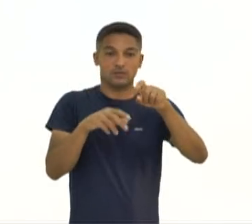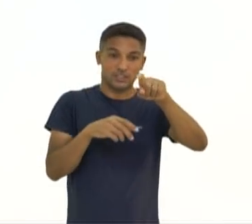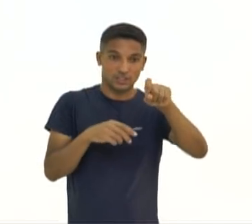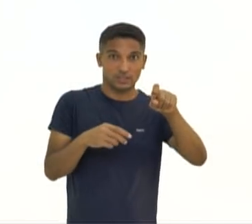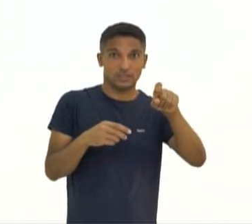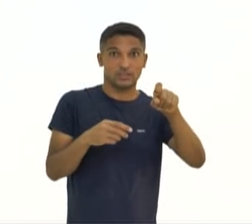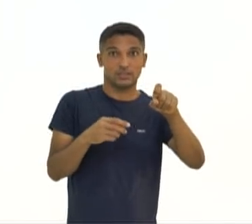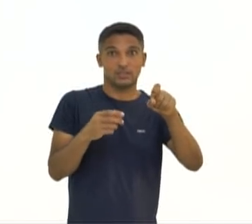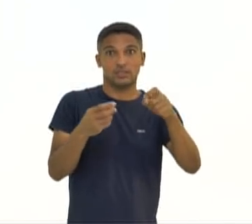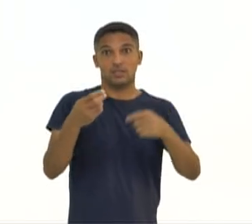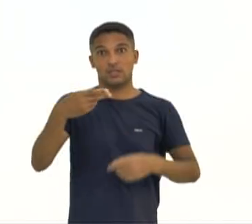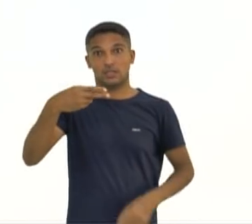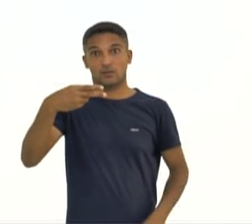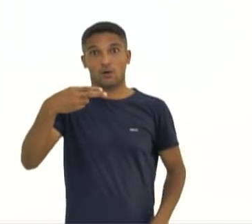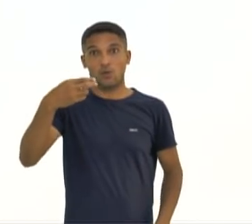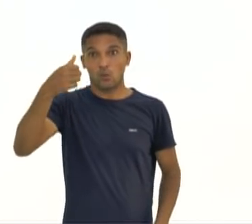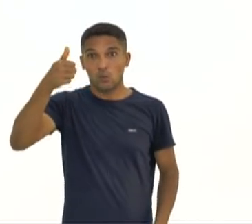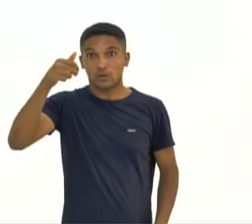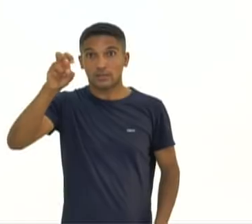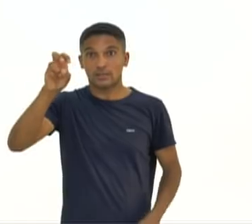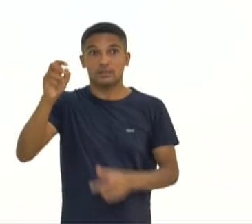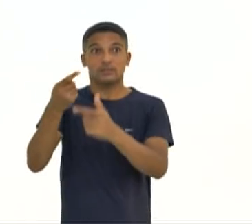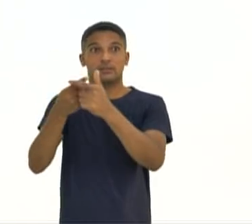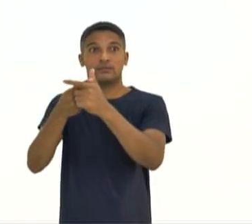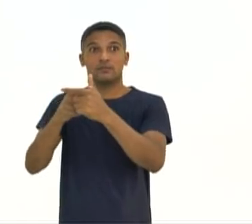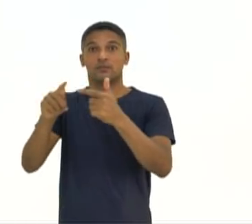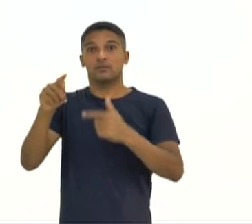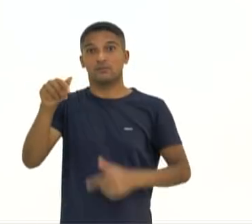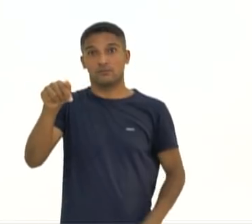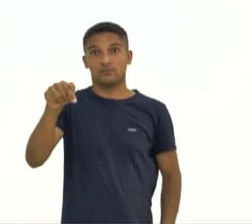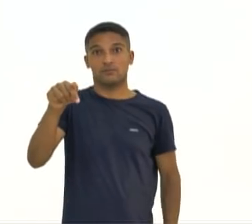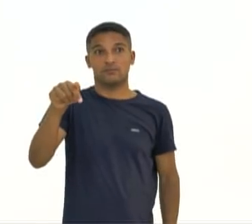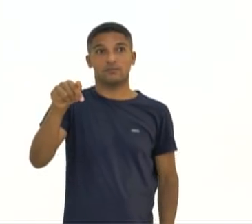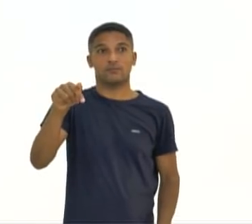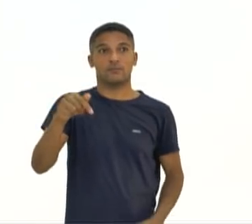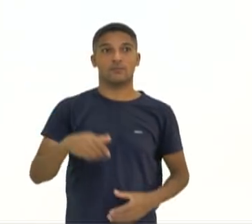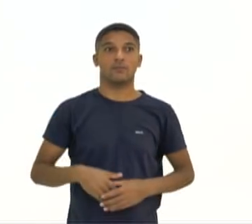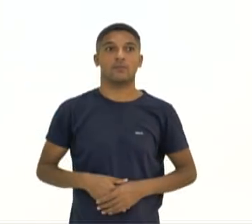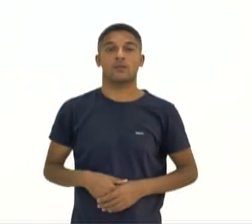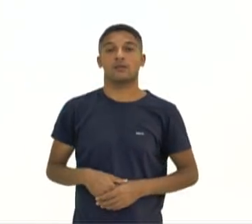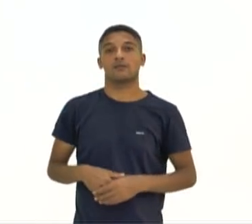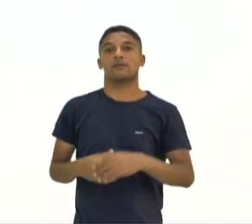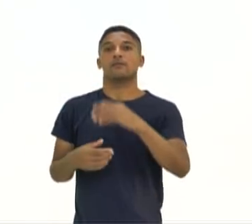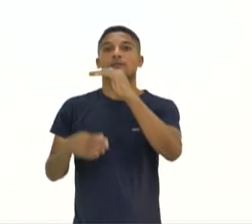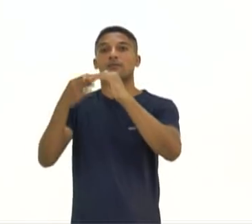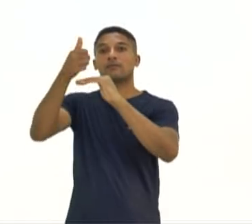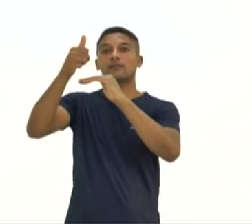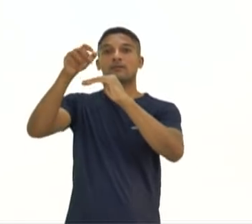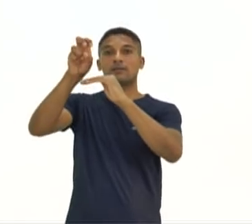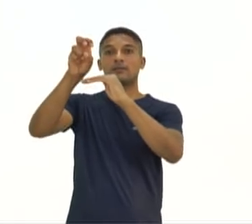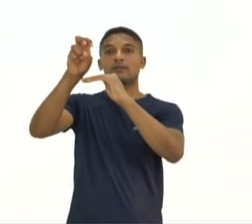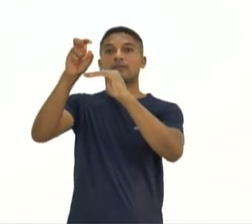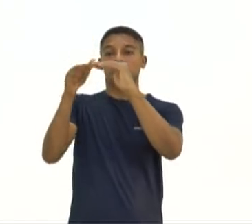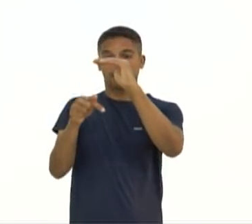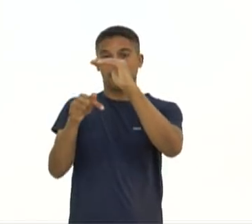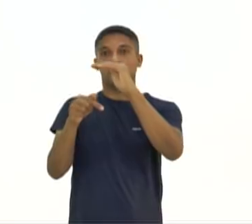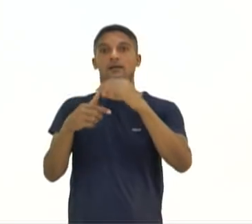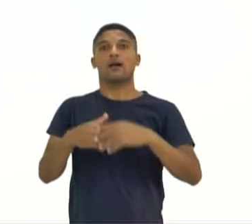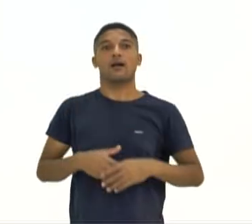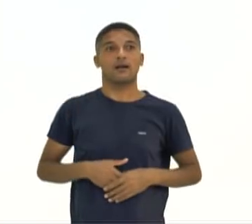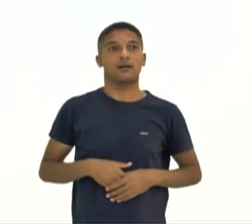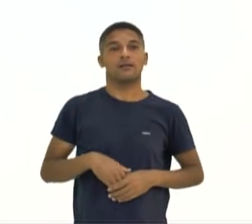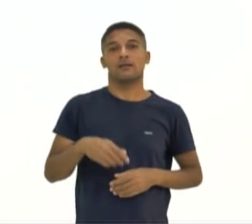a 15 sétimos. É um número que vai dar um número decimal, né? Então, vamos